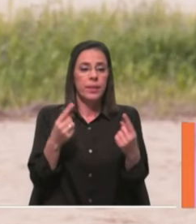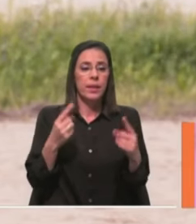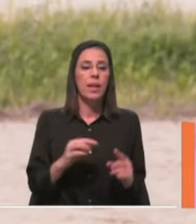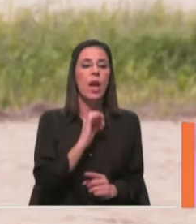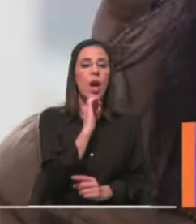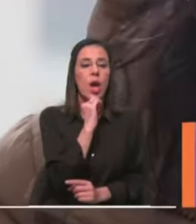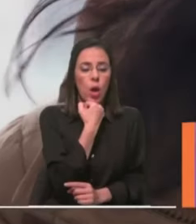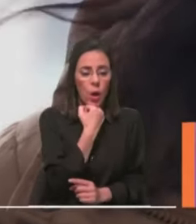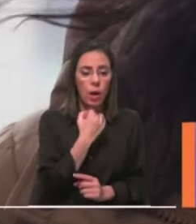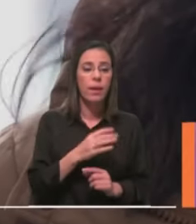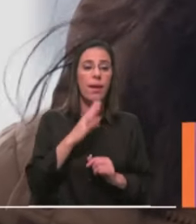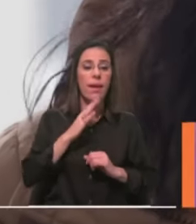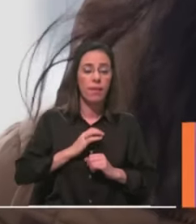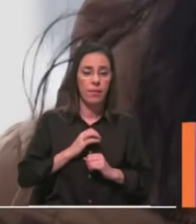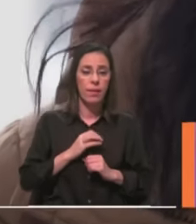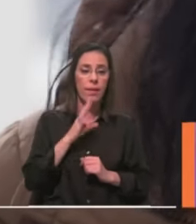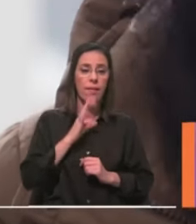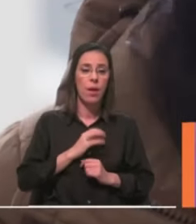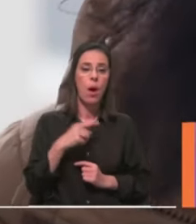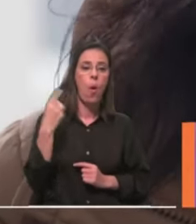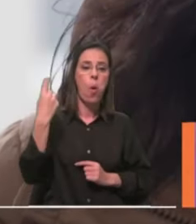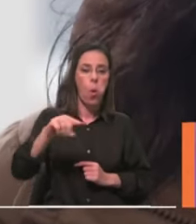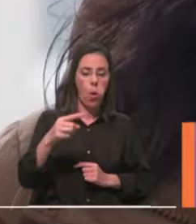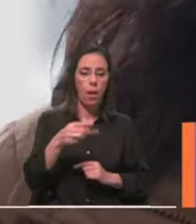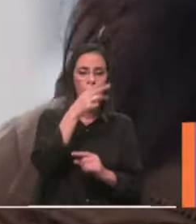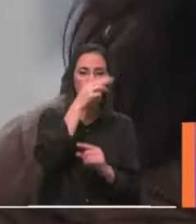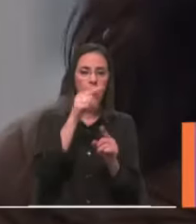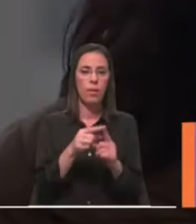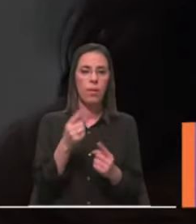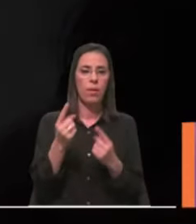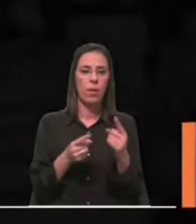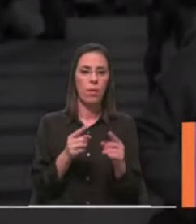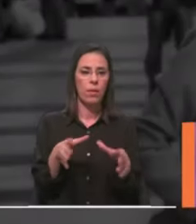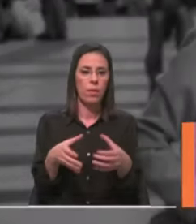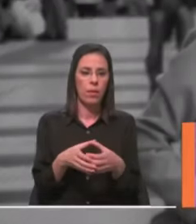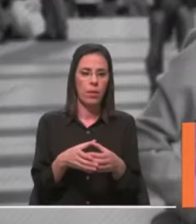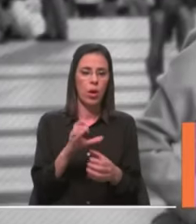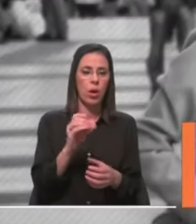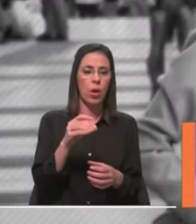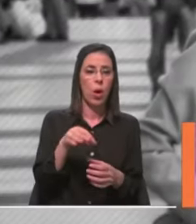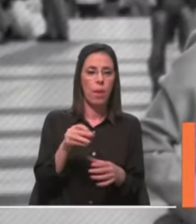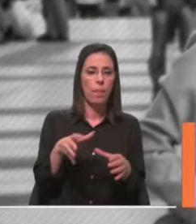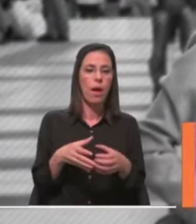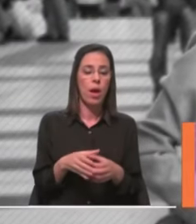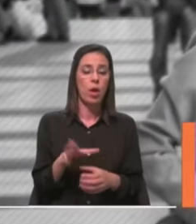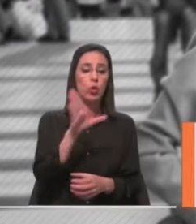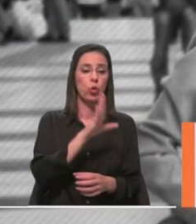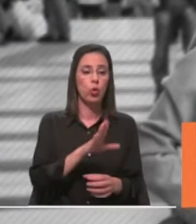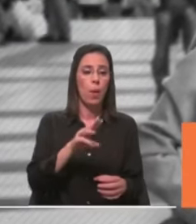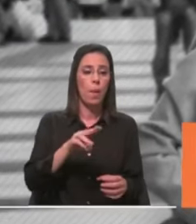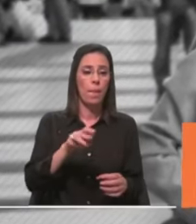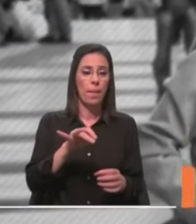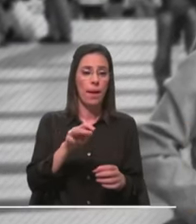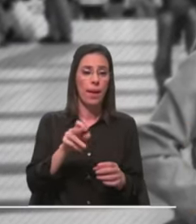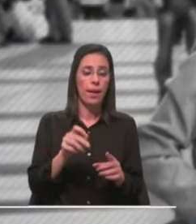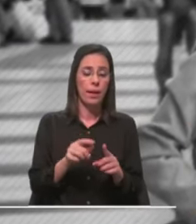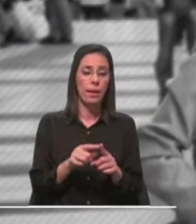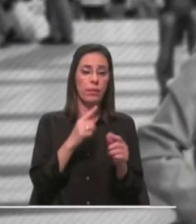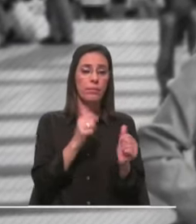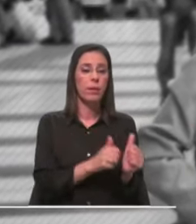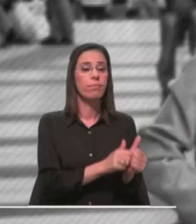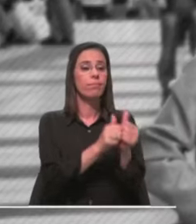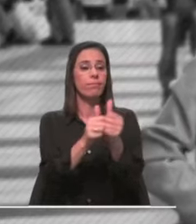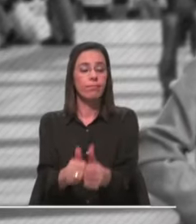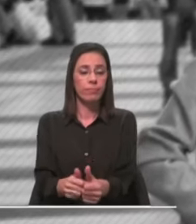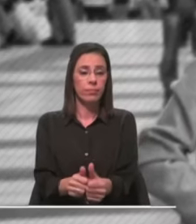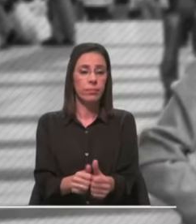códigos, e a minha menina era a única que namorava com alguém do Copa, que era o João Maria, que a trouxe. E